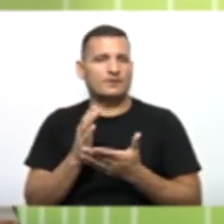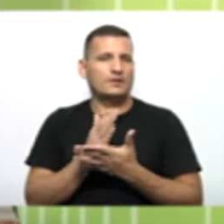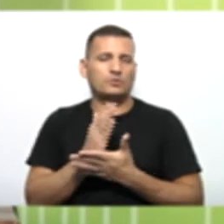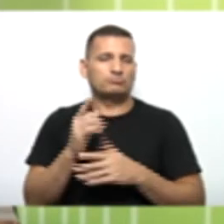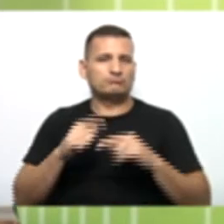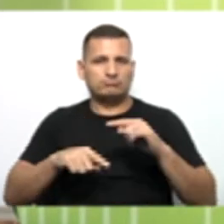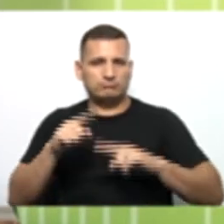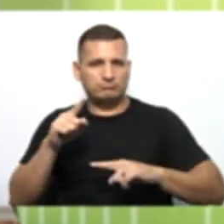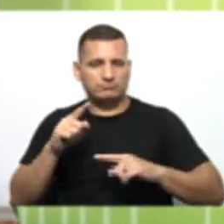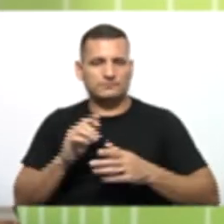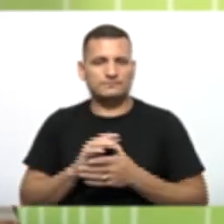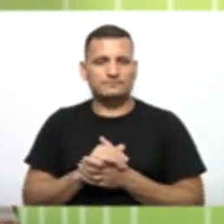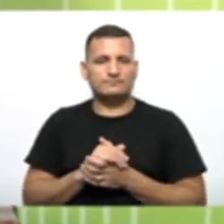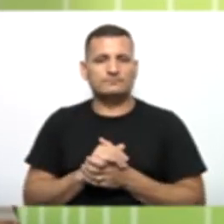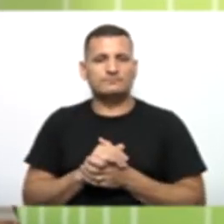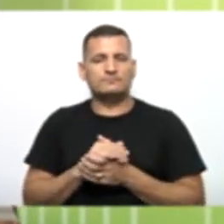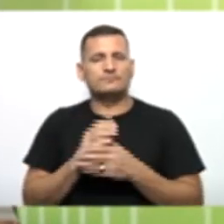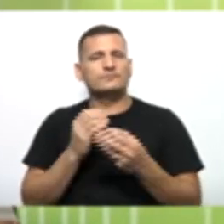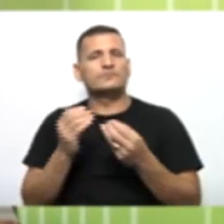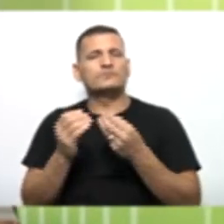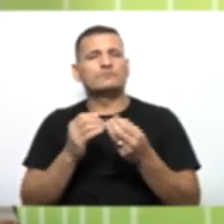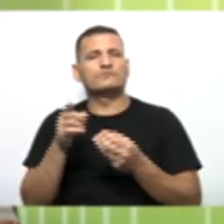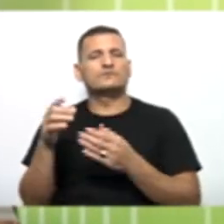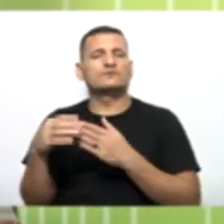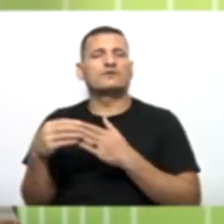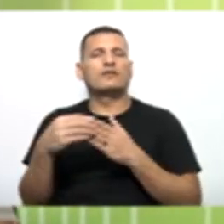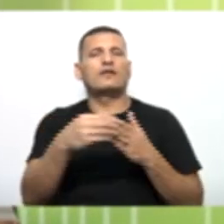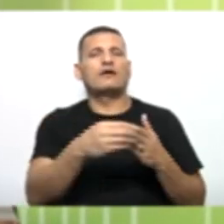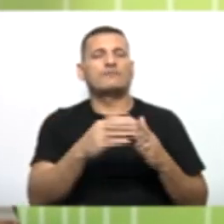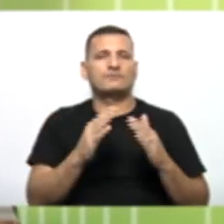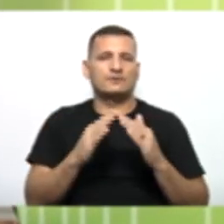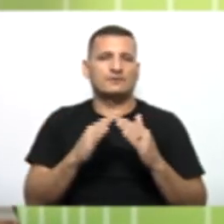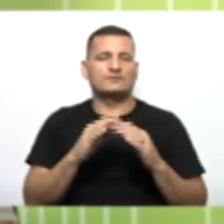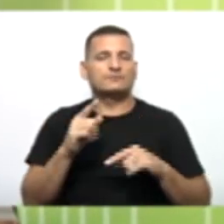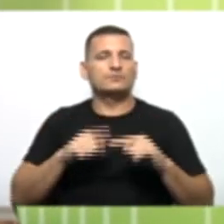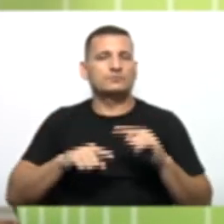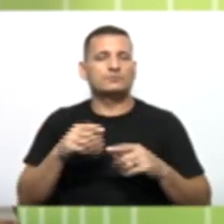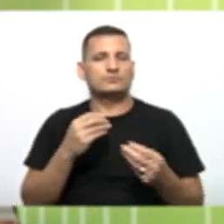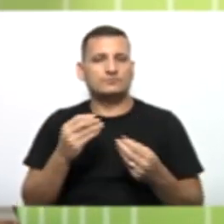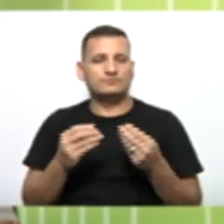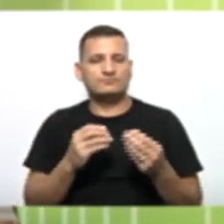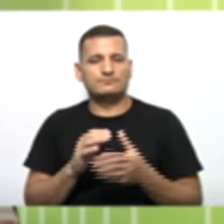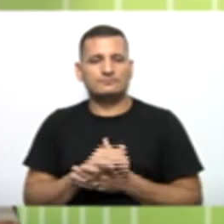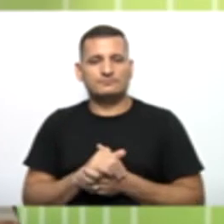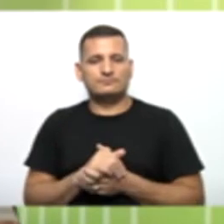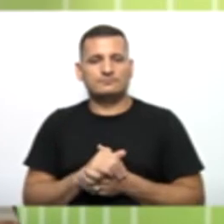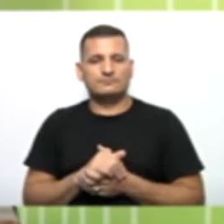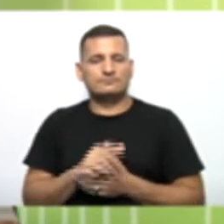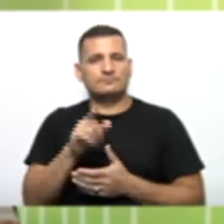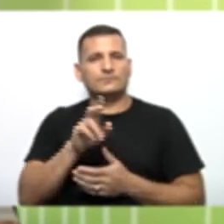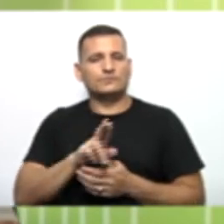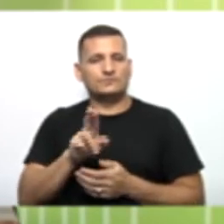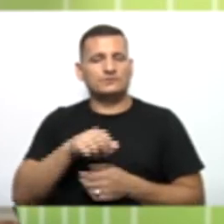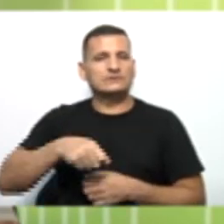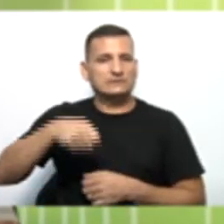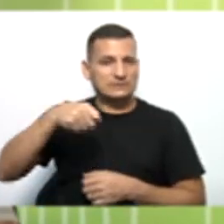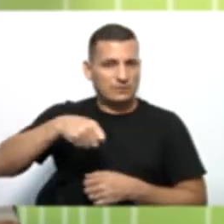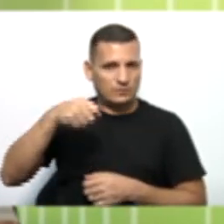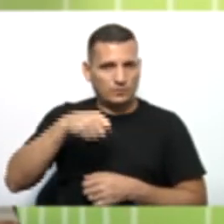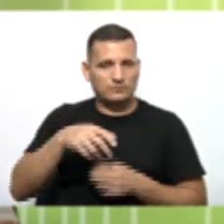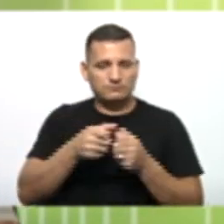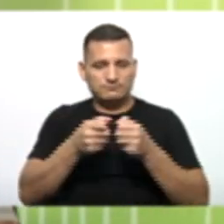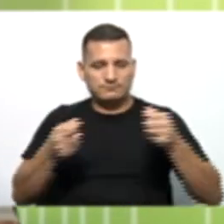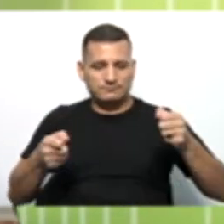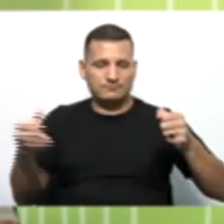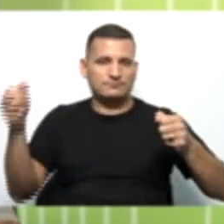produtos. Como é que geralmente você leva esses produtos para casa? Normalmente você vai utilizar uma sacola plástica